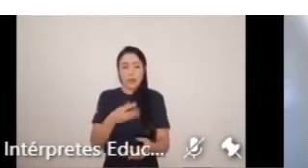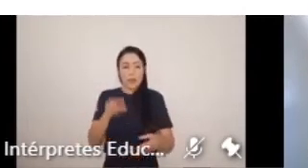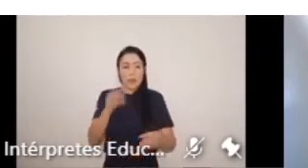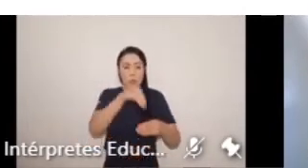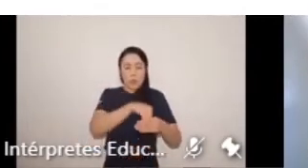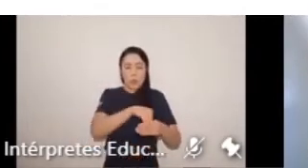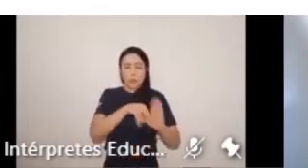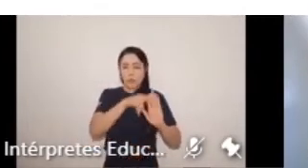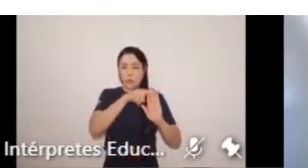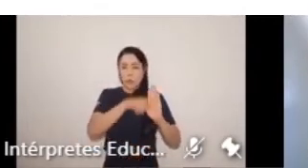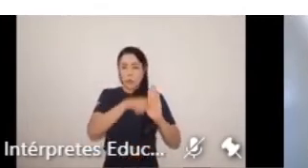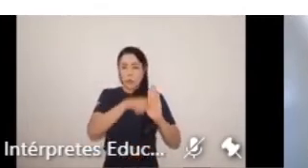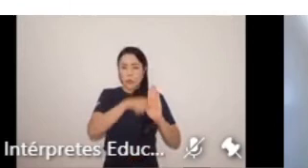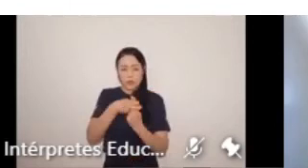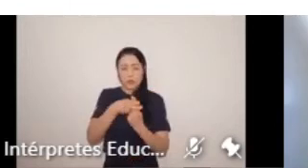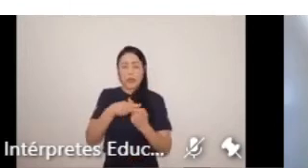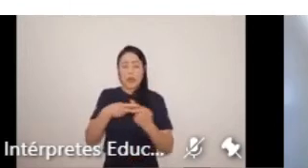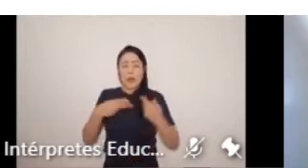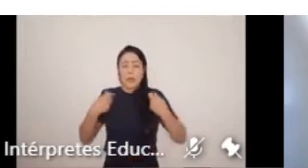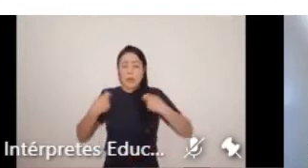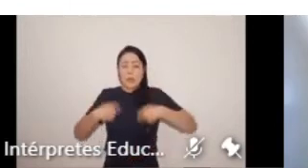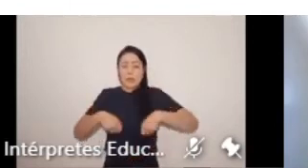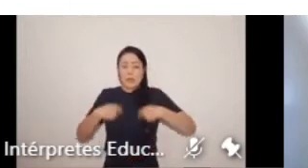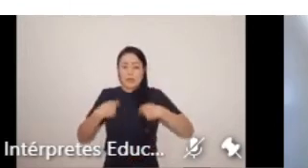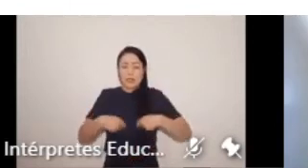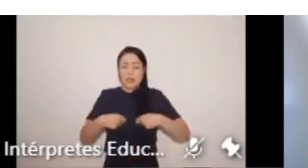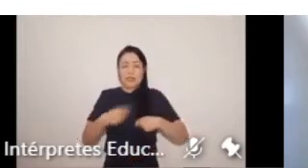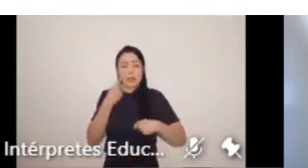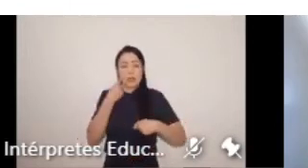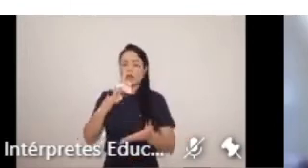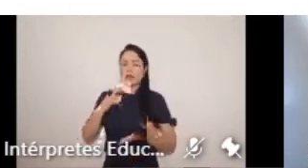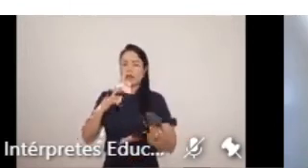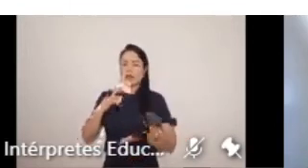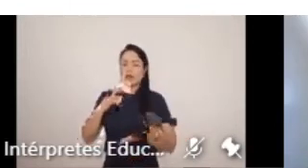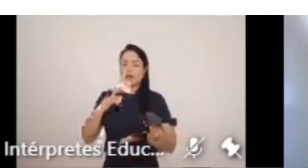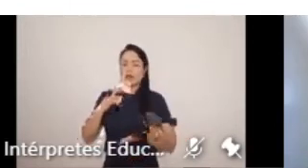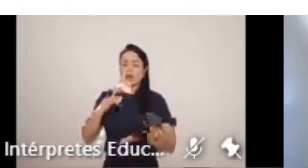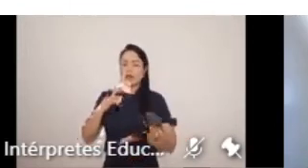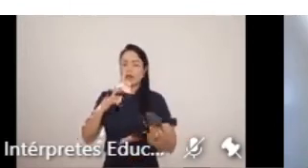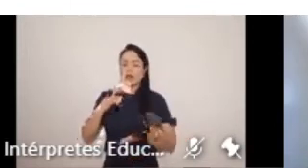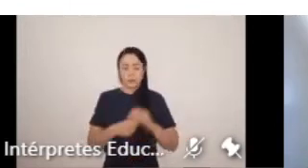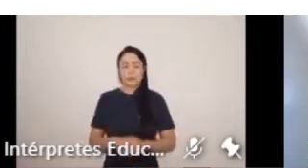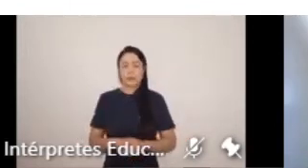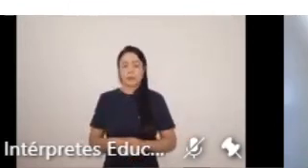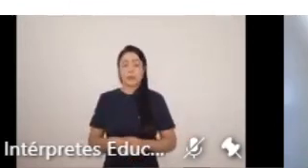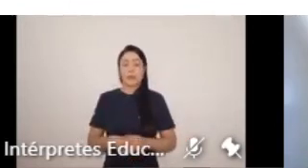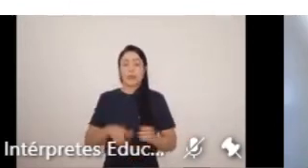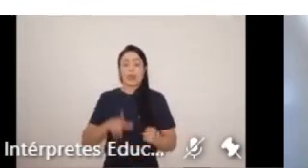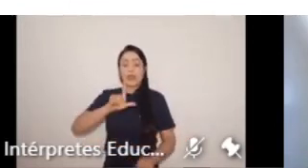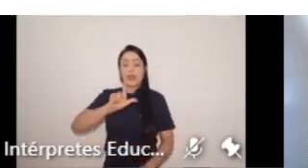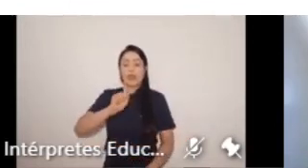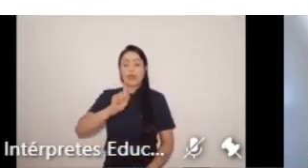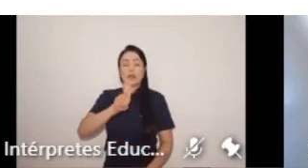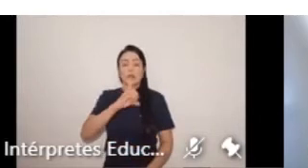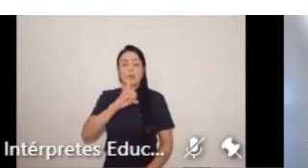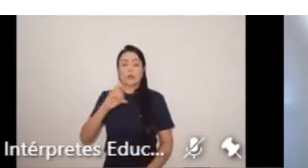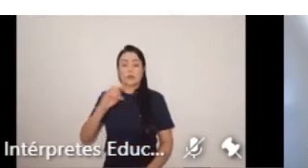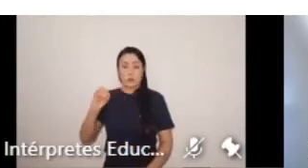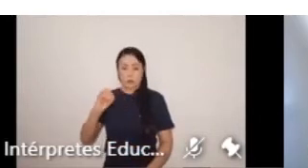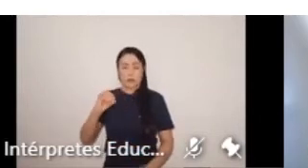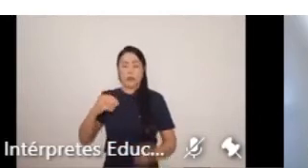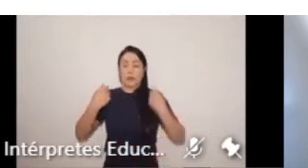em atos normativos do SUS exige cumulativamente os seguintes requisitos: comprovação por meio de laudo médico